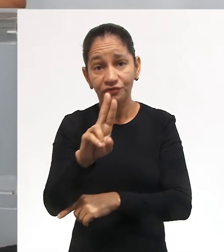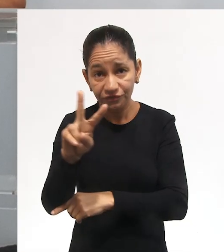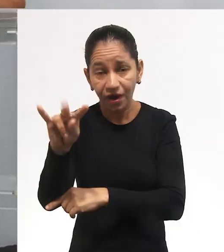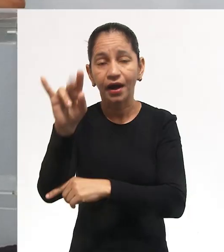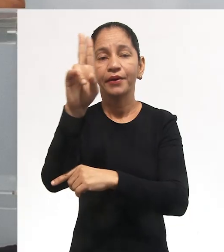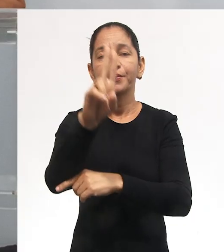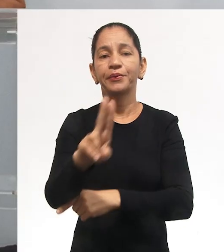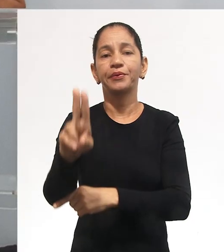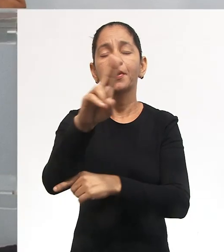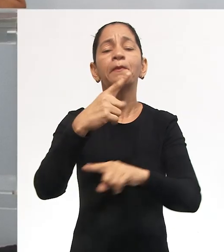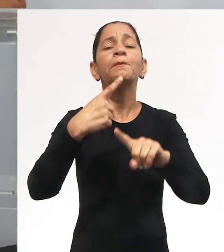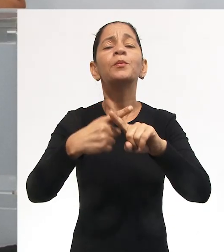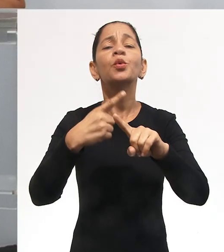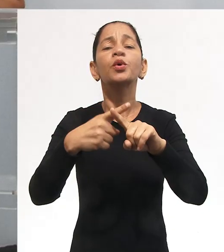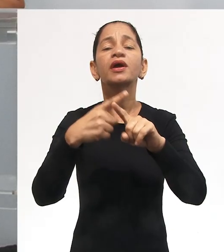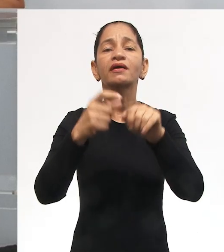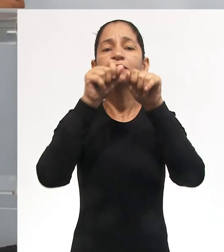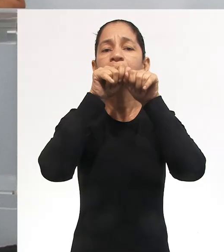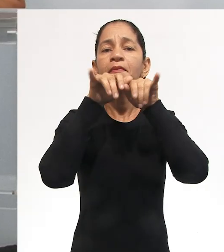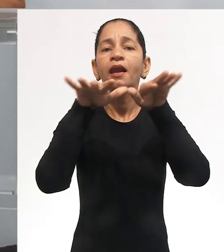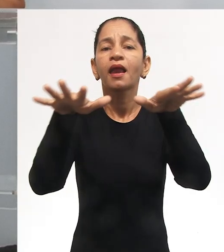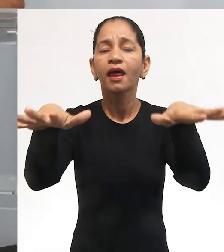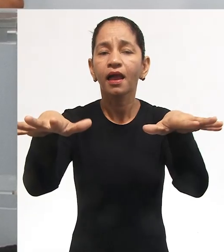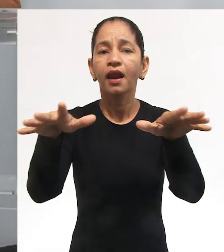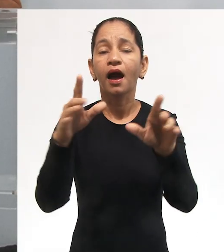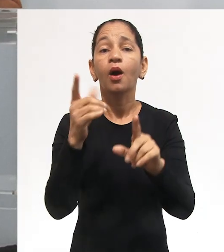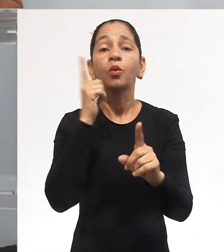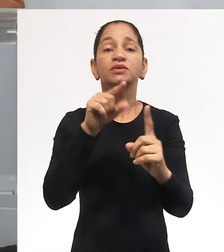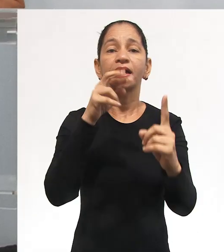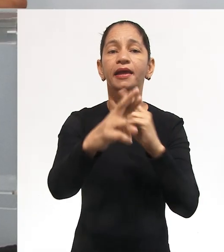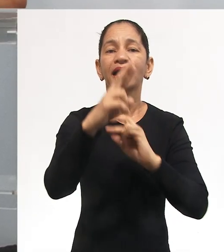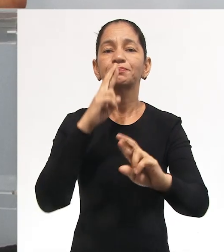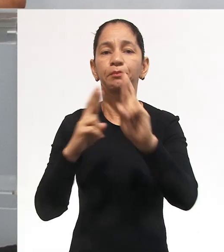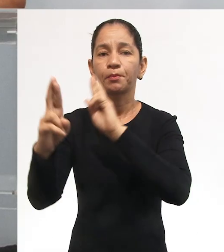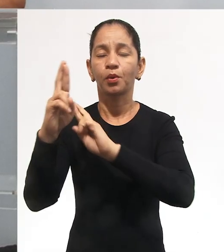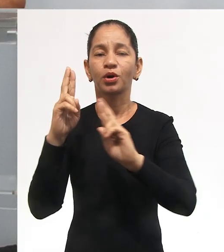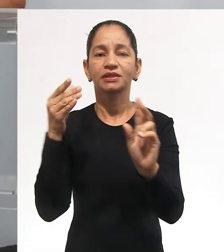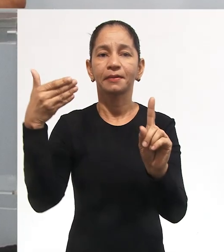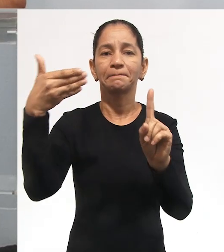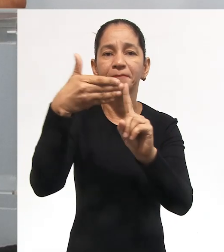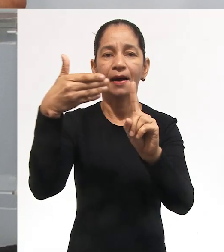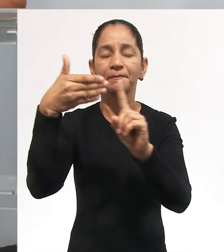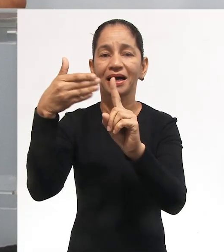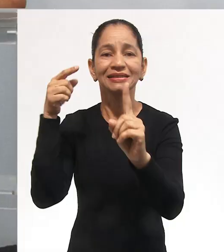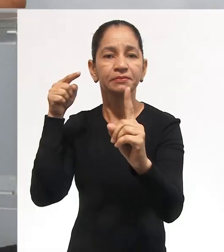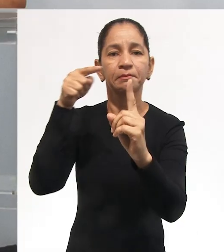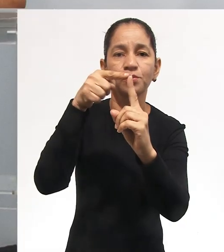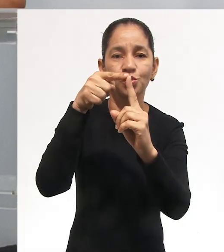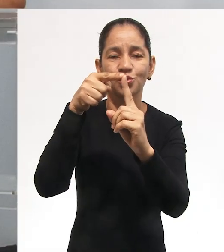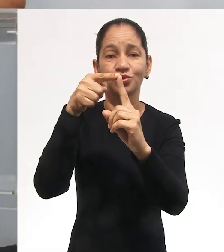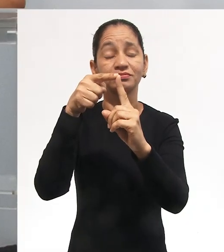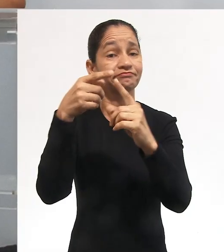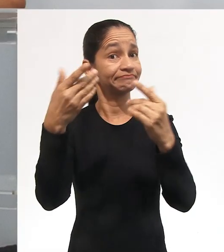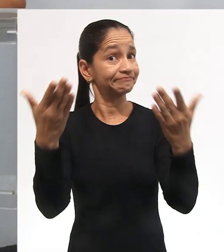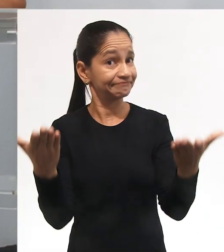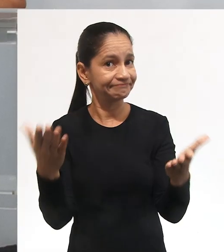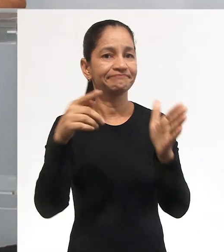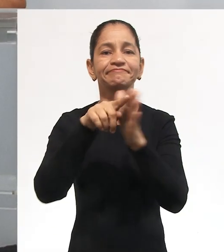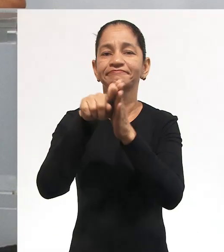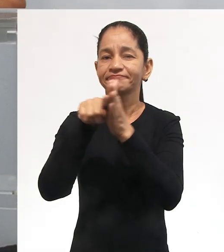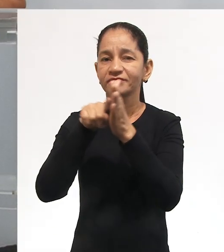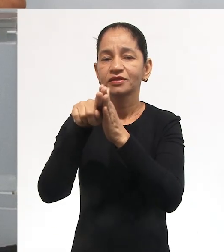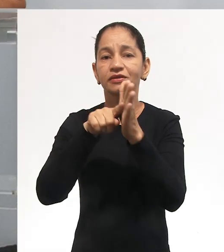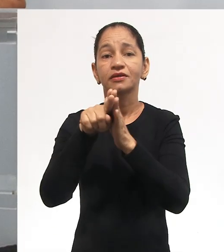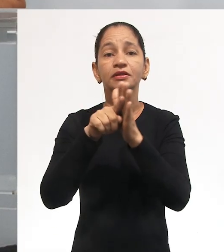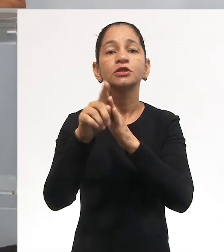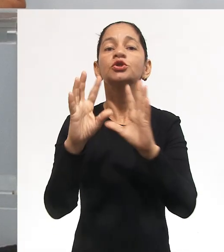ele permite um alcance maior do público, por exemplo, né, que você está pesquisando, né, dos sujeitos que